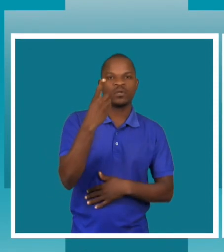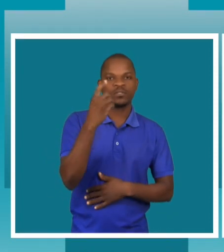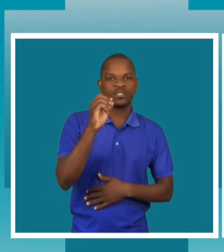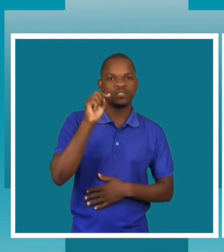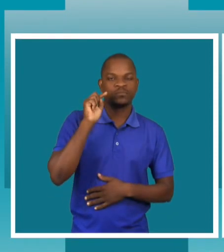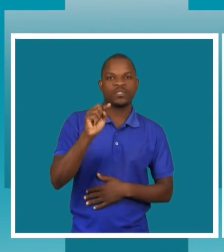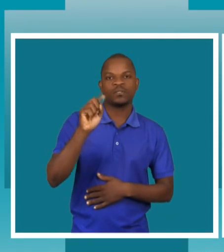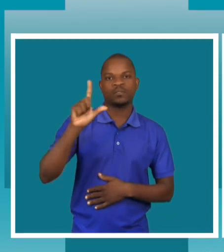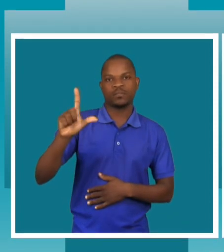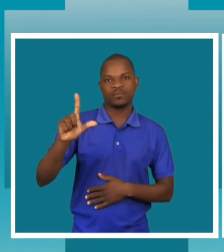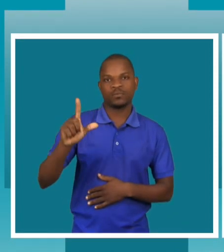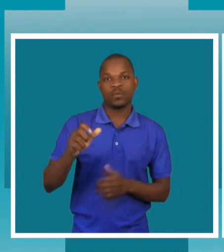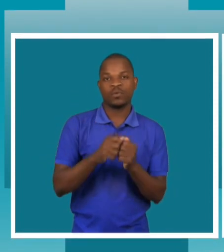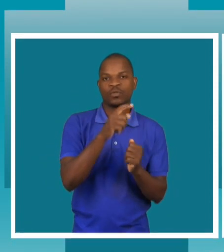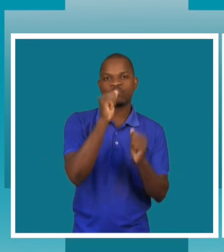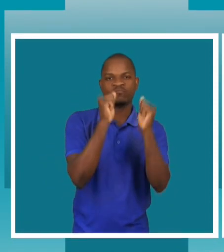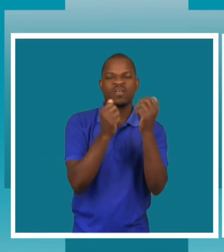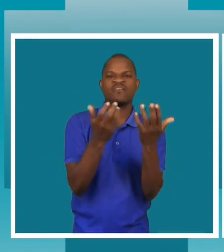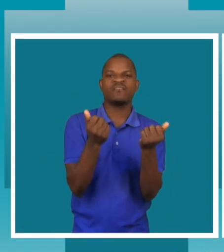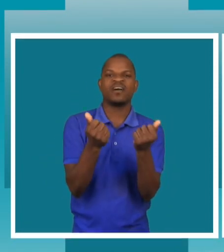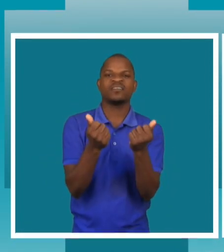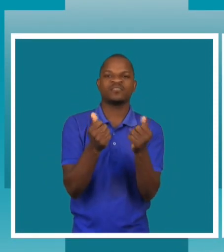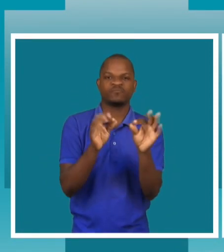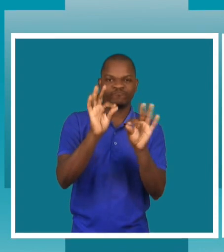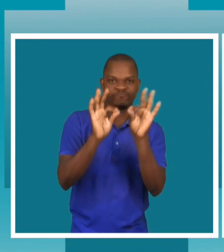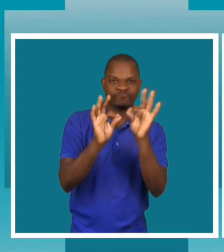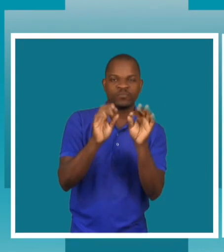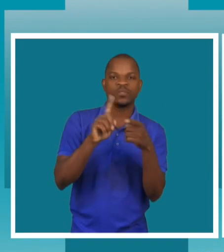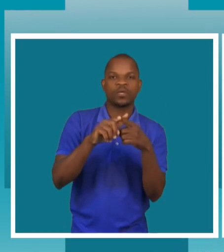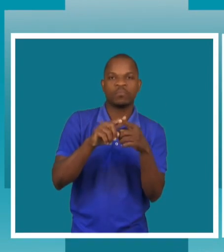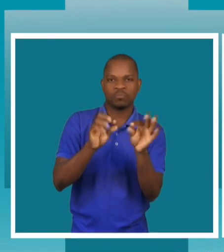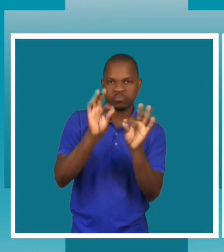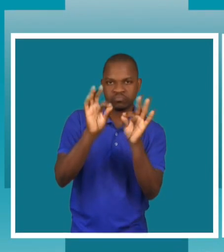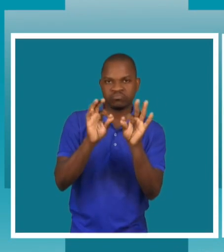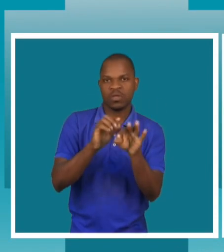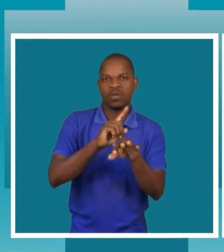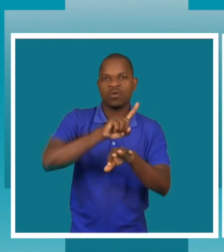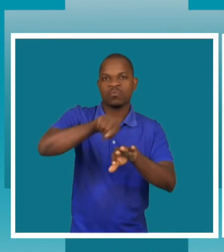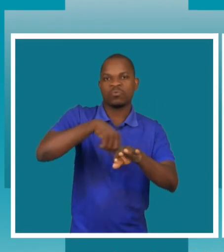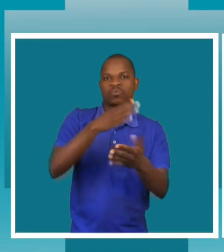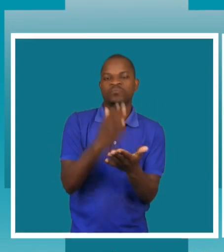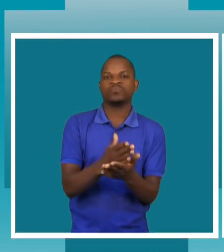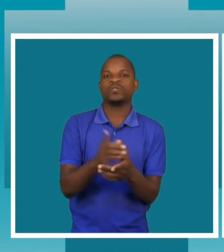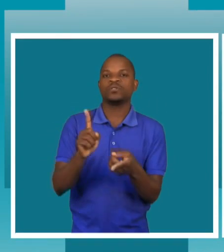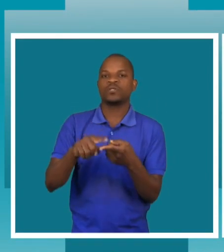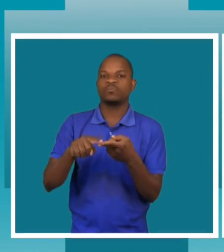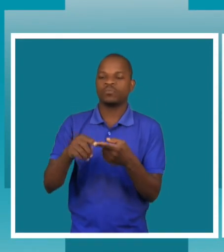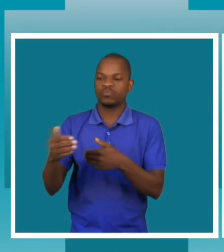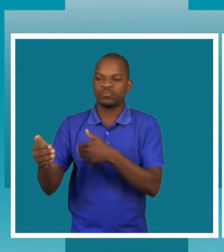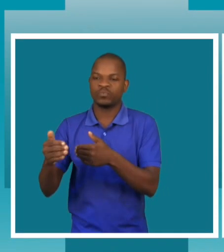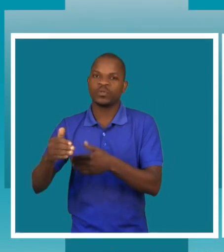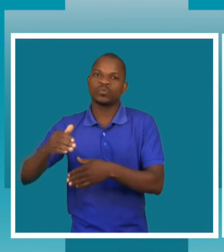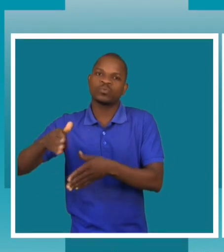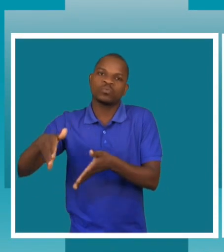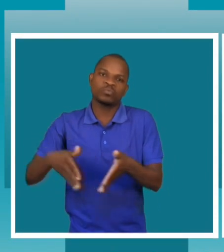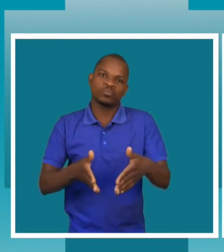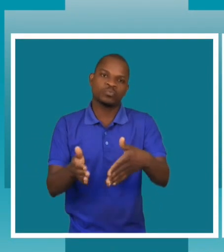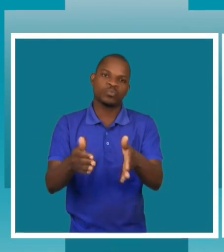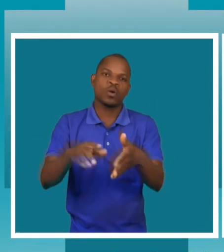litros de água por dia. A máquina é de fácil manuseio e pode ser montada em meia hora e alocada próximo aos rios,